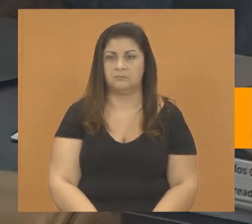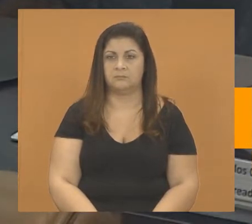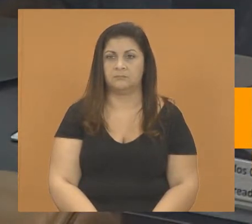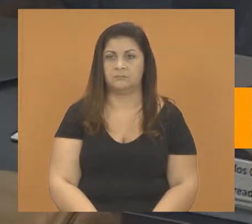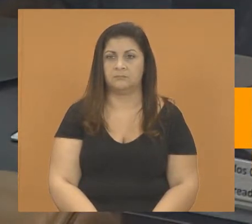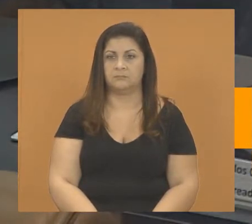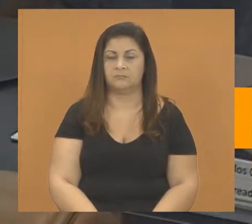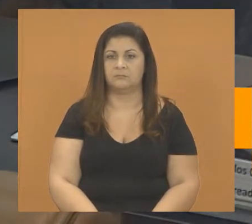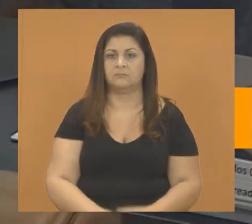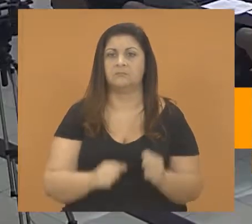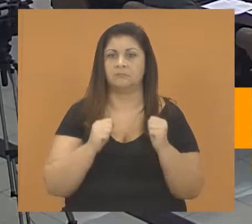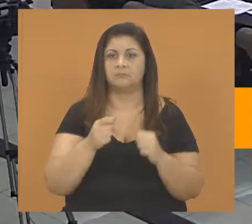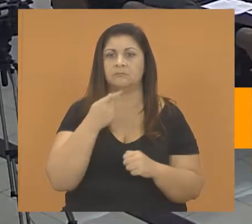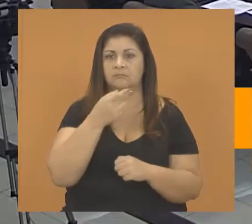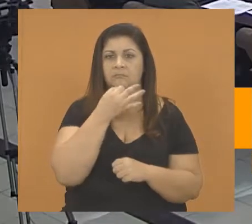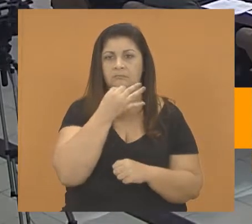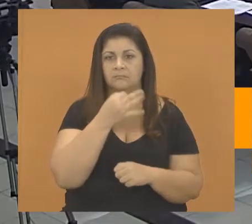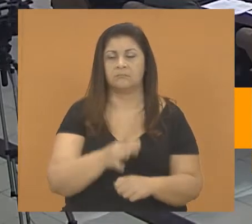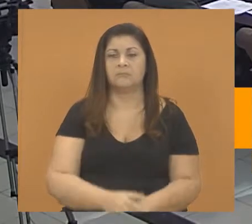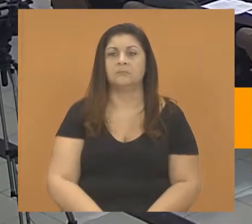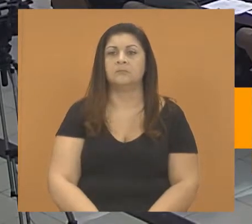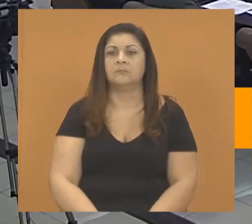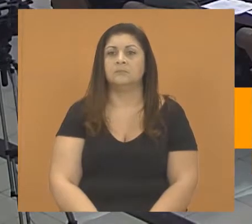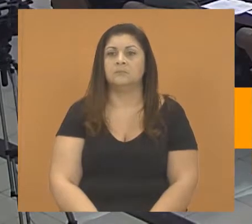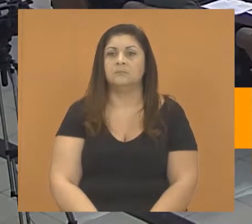projeto continue a discussão